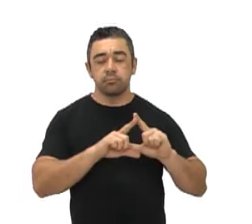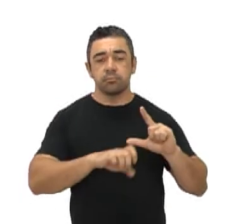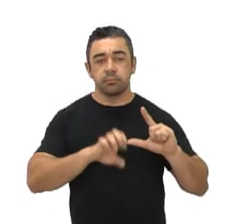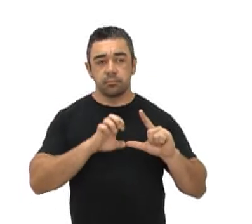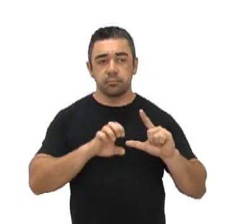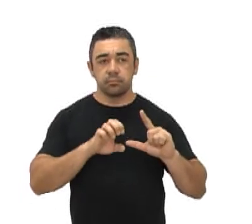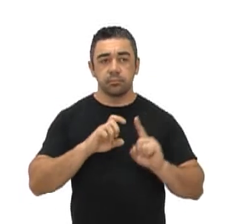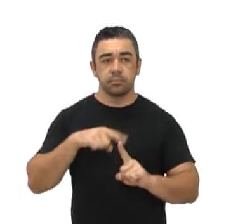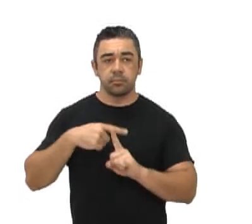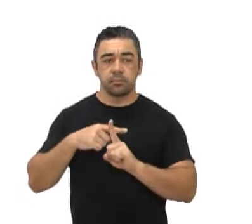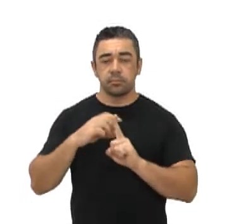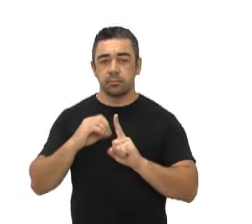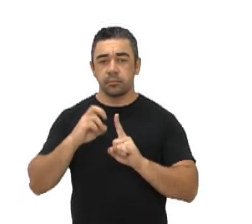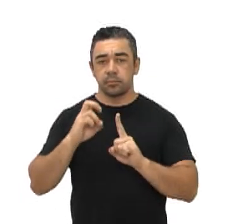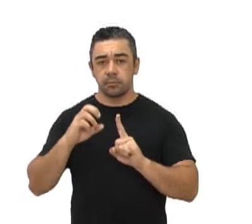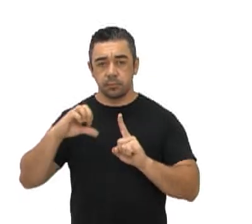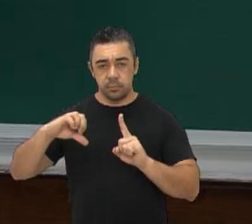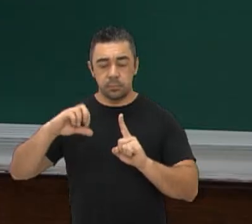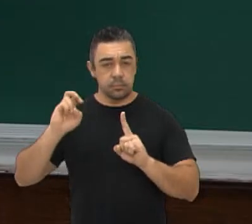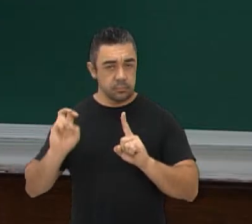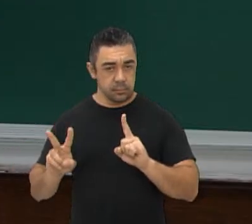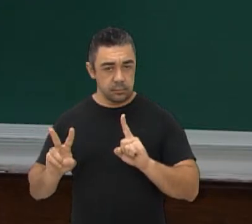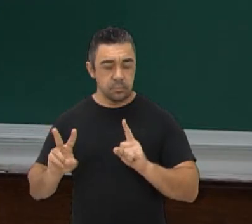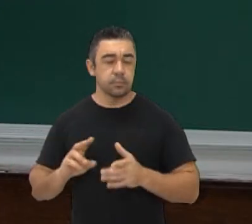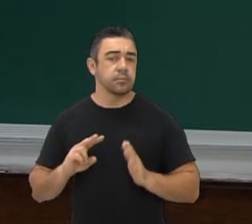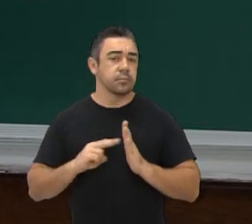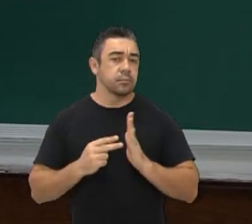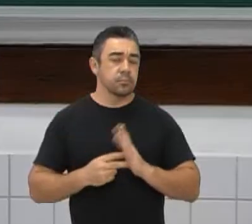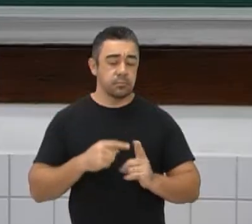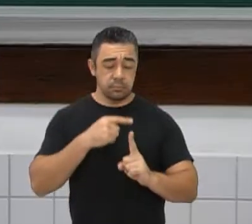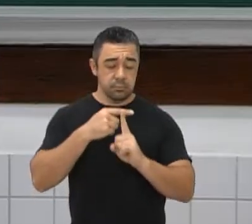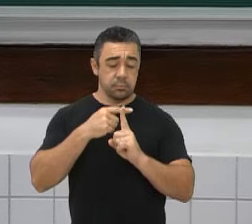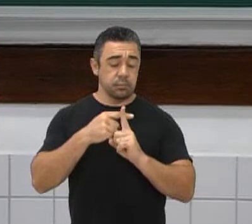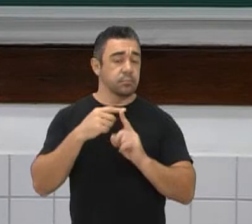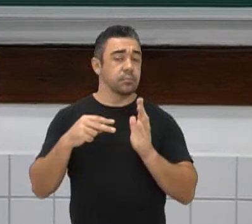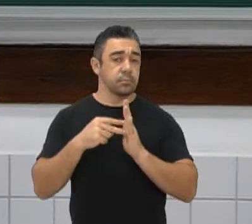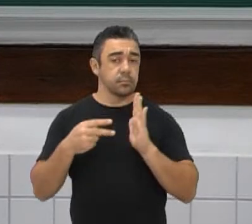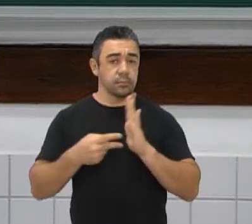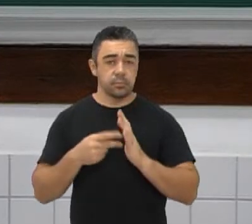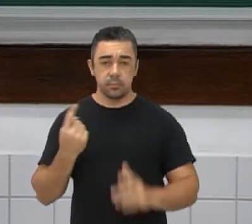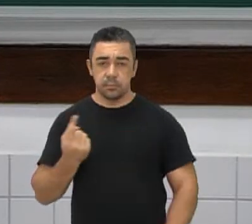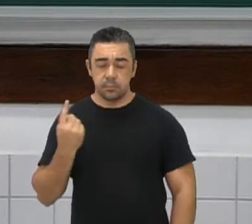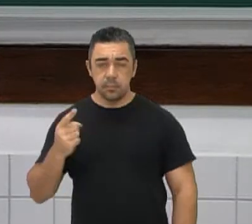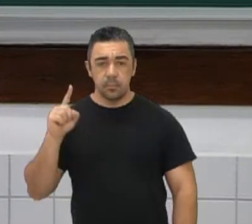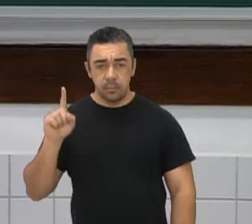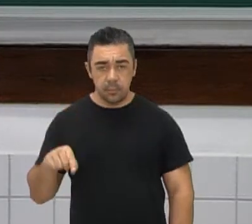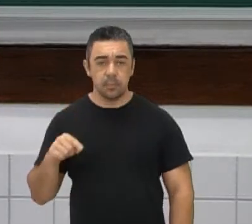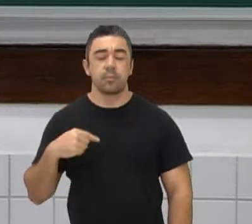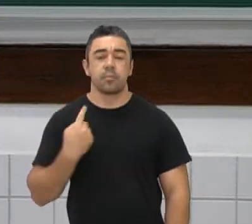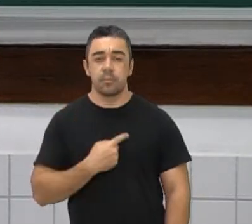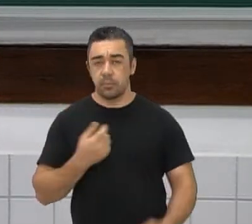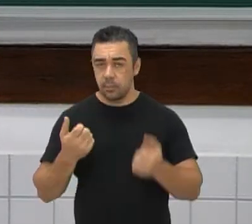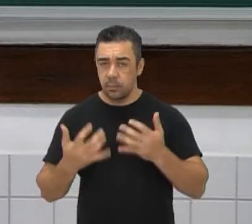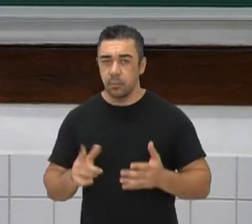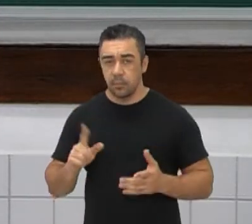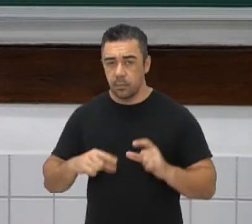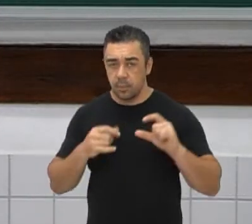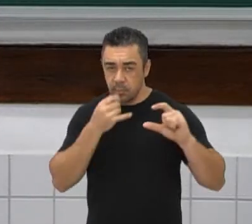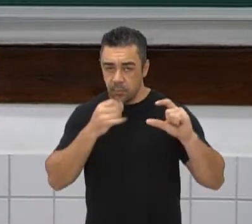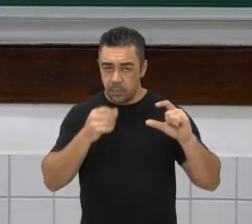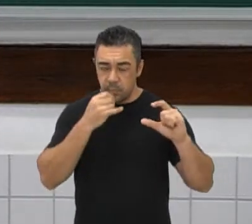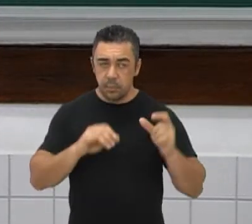mais 0,59V, ok? Sinal positivo indica que é espontâneo e indica que a gente está falando de